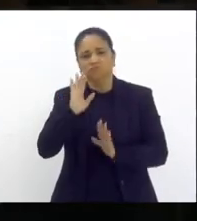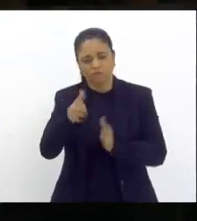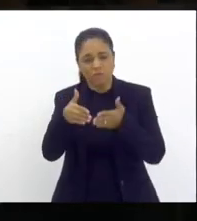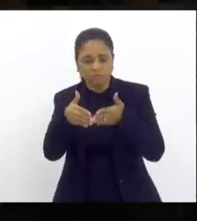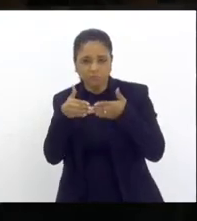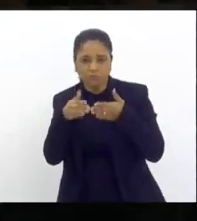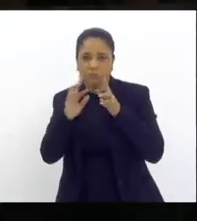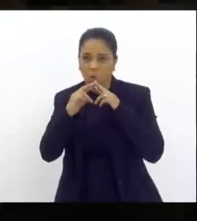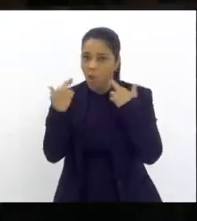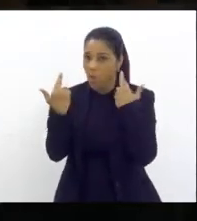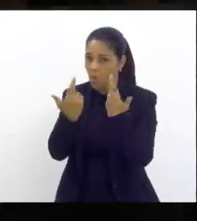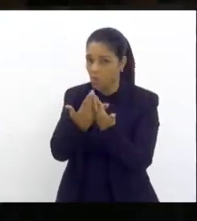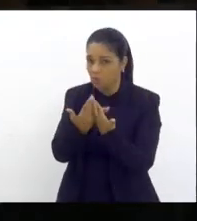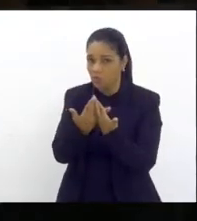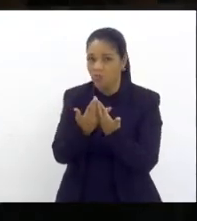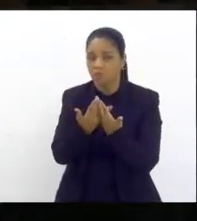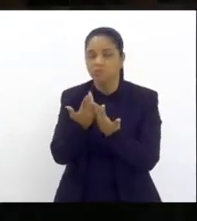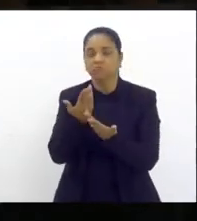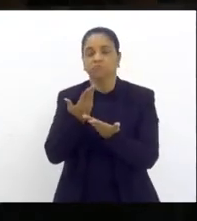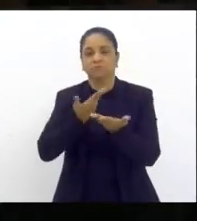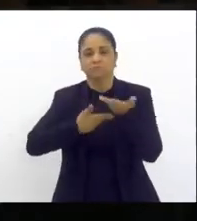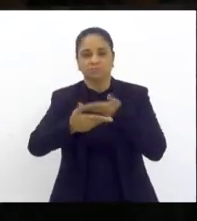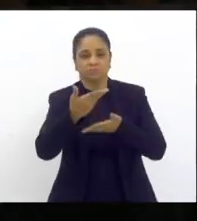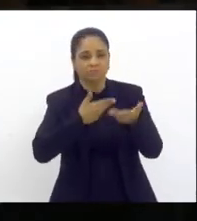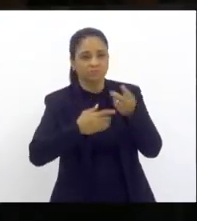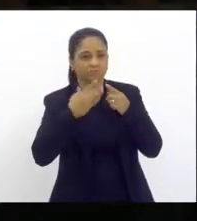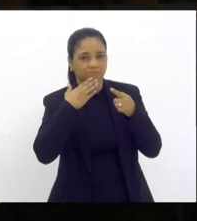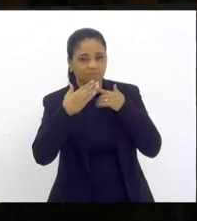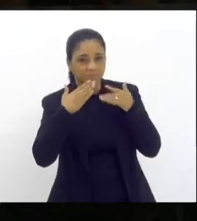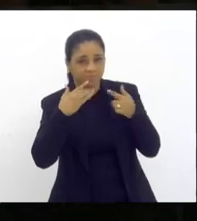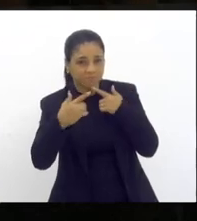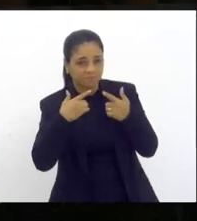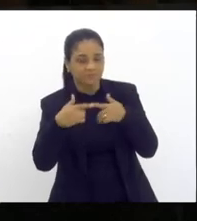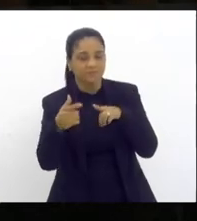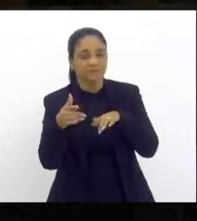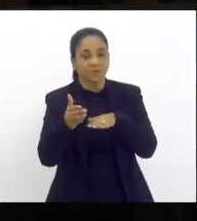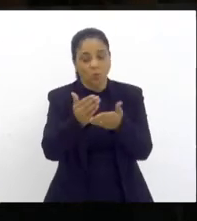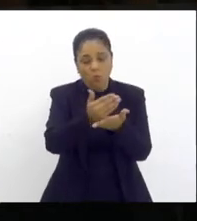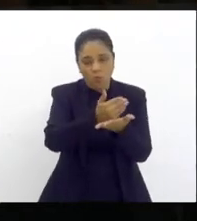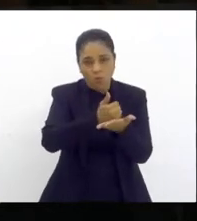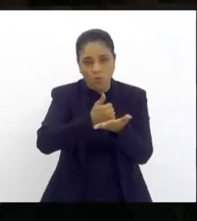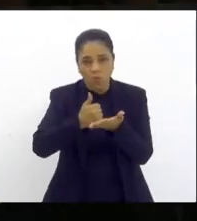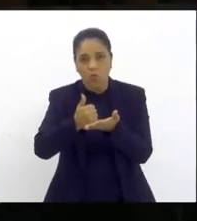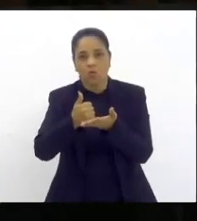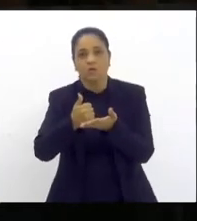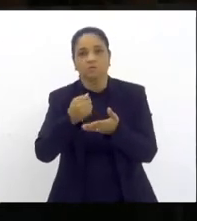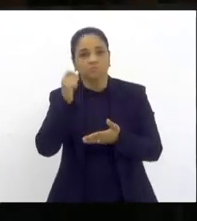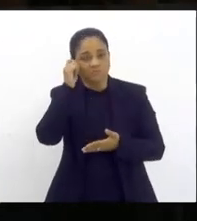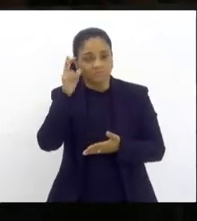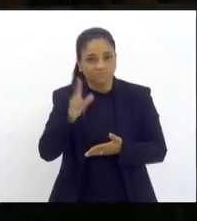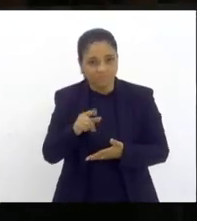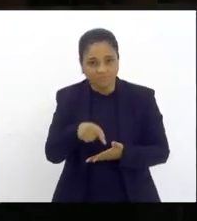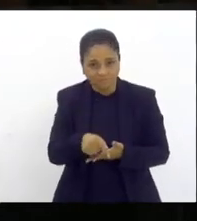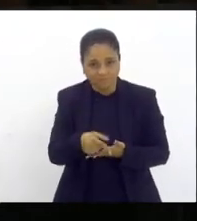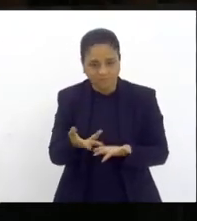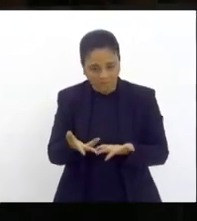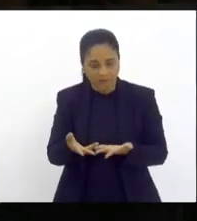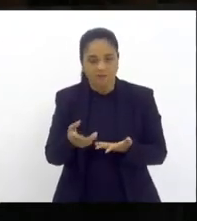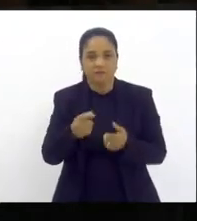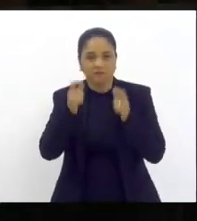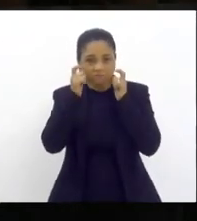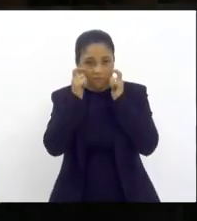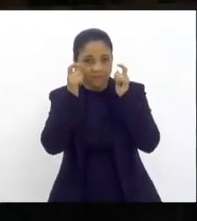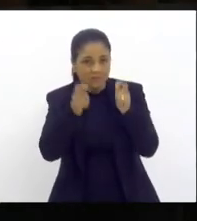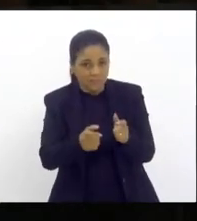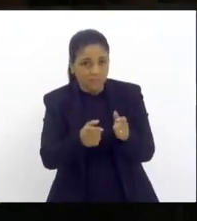ela para que a gente possa falar sobre esses dados alarmantes e quais são as políticas colocadas, mas, mesmo assim,